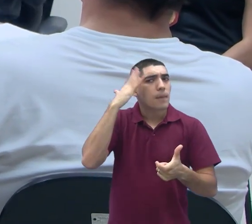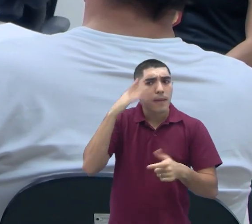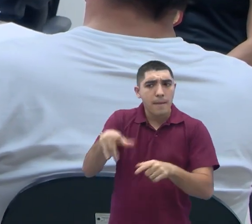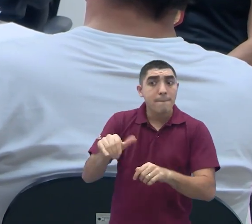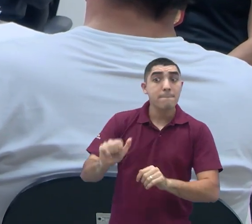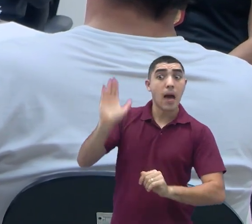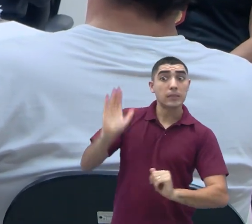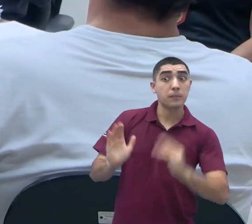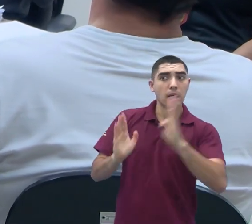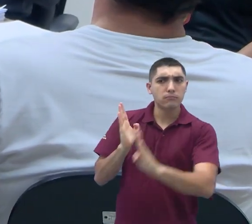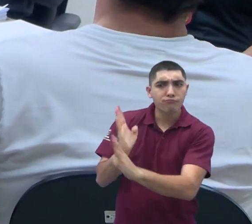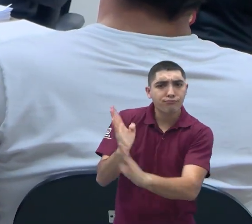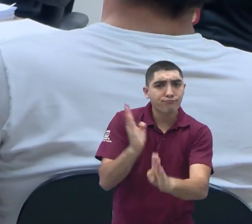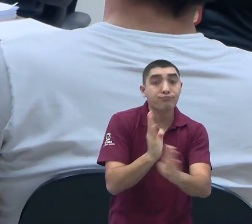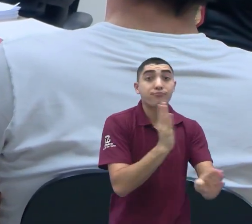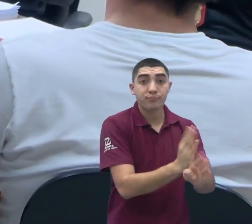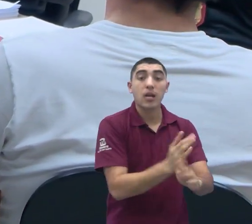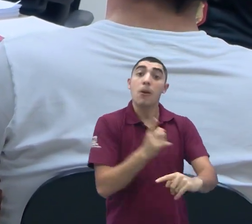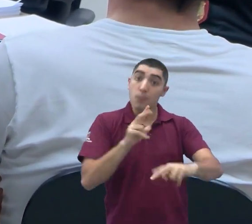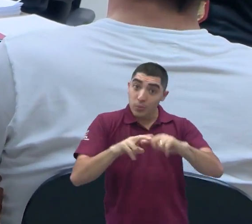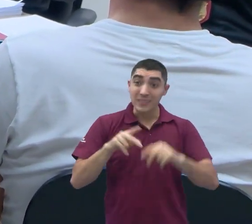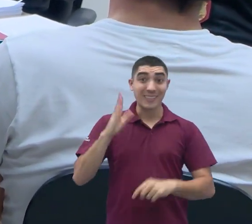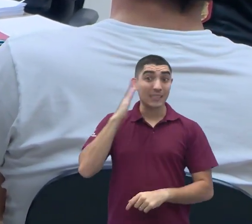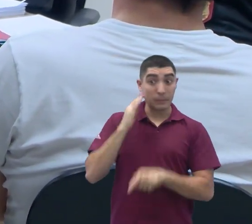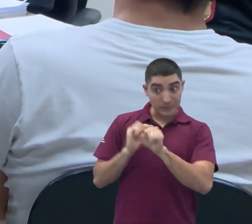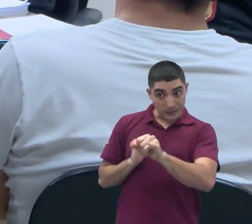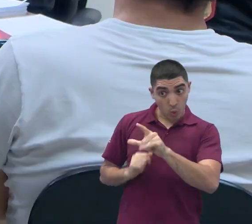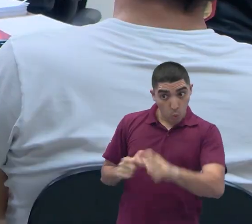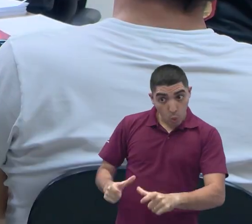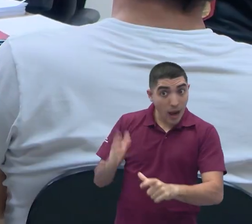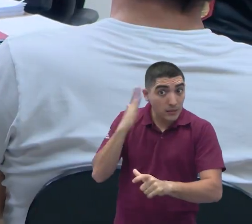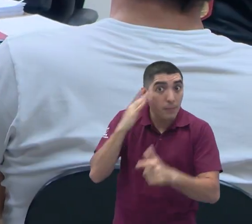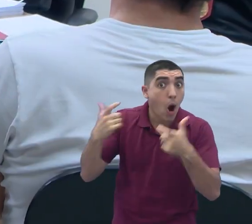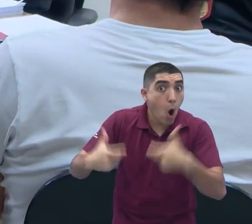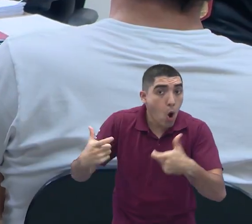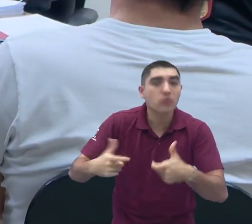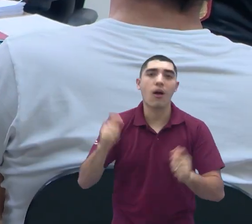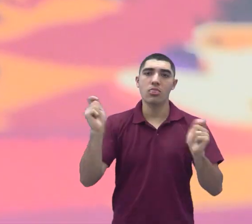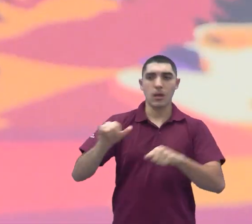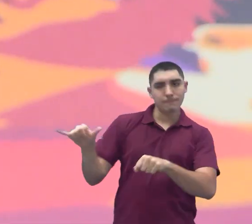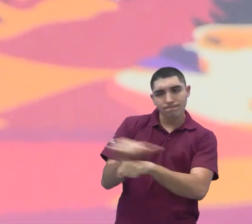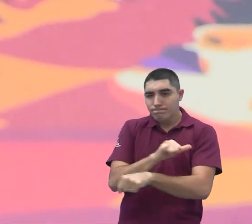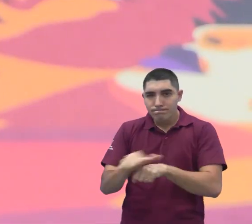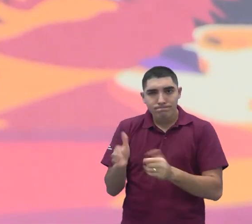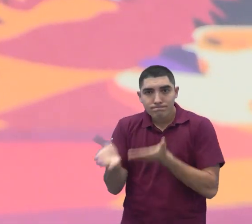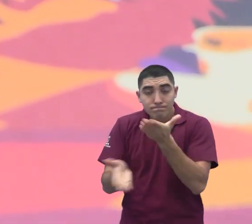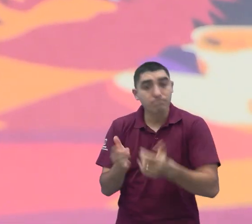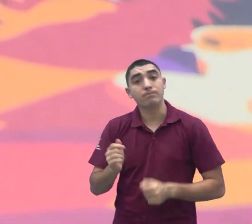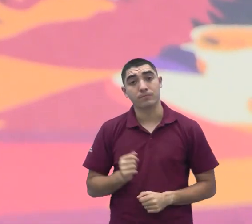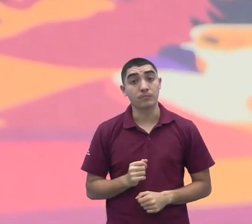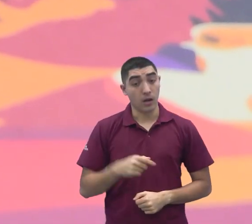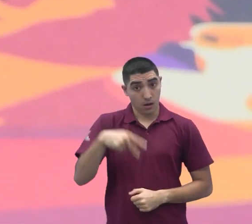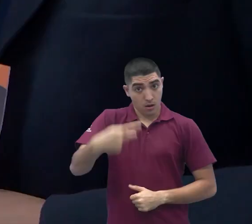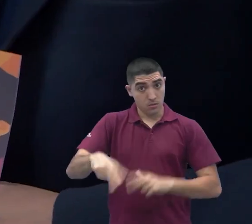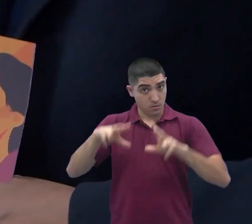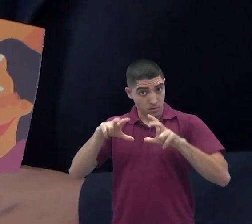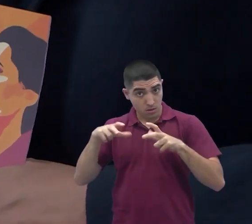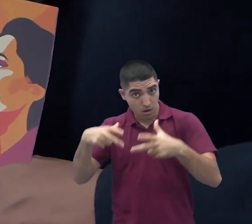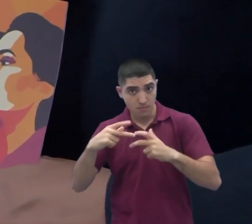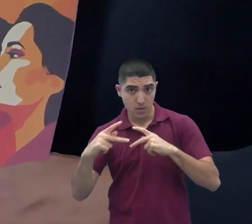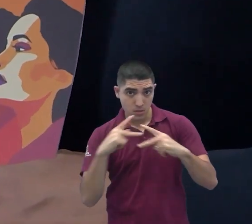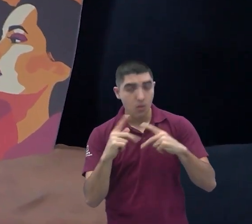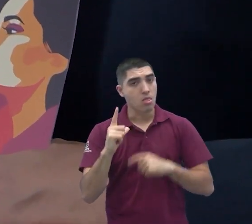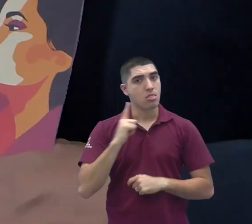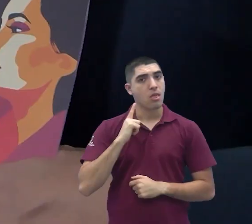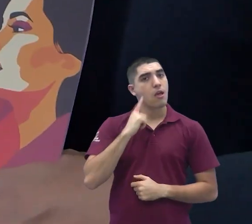das ocorrências que poderia auxiliar a elaboração de medidas preventivas. Sobre campanhas educativas, a